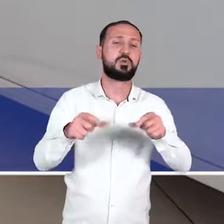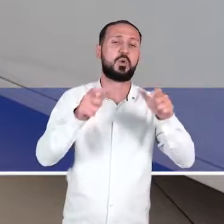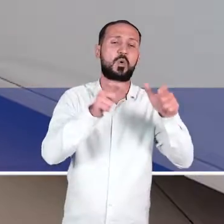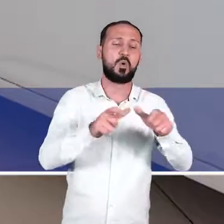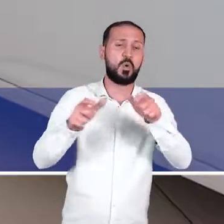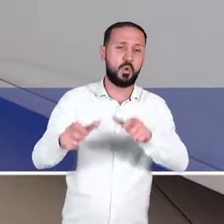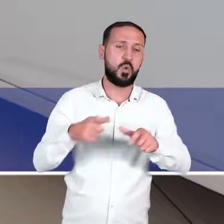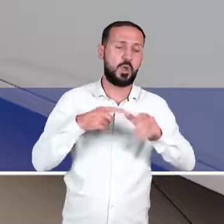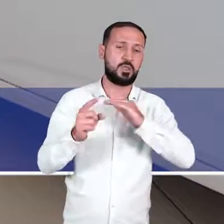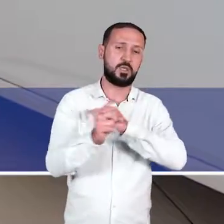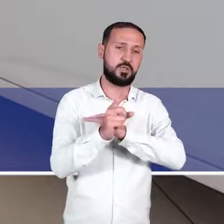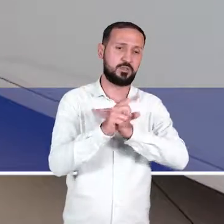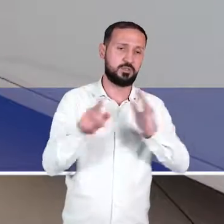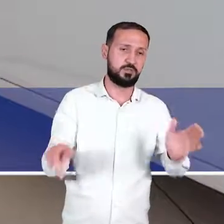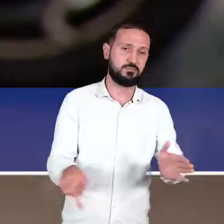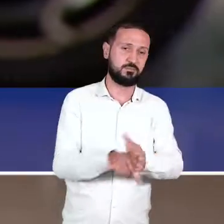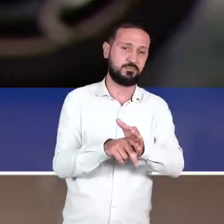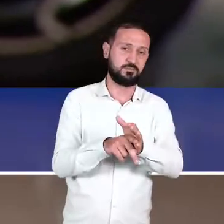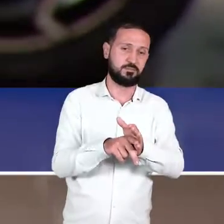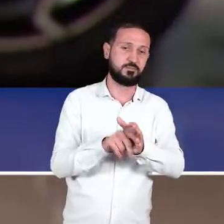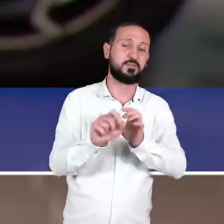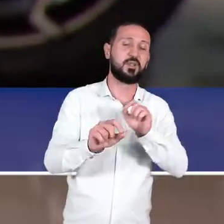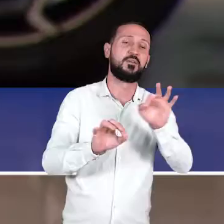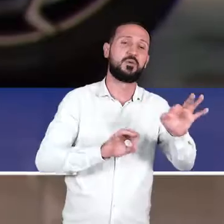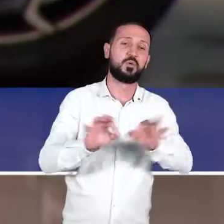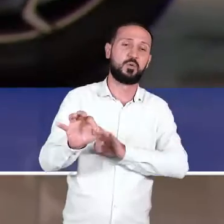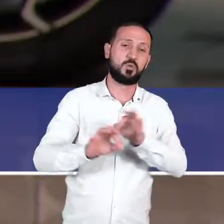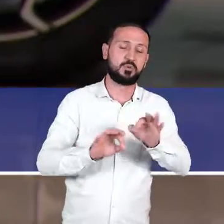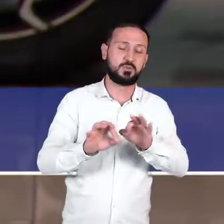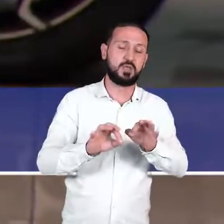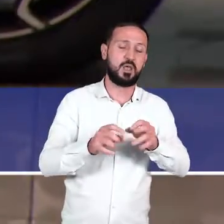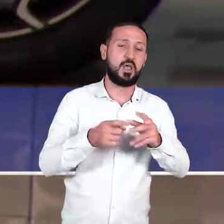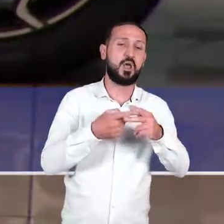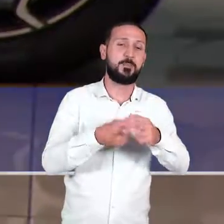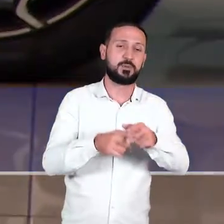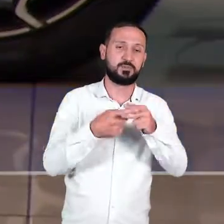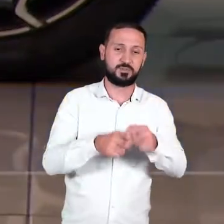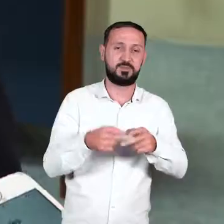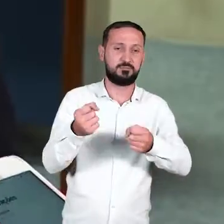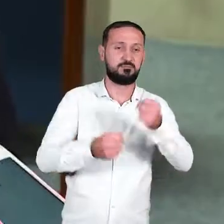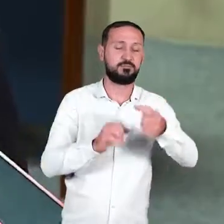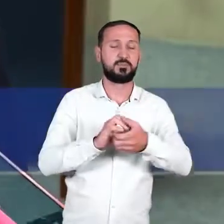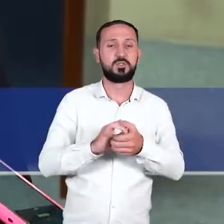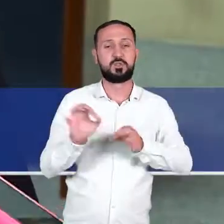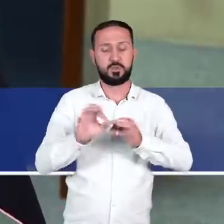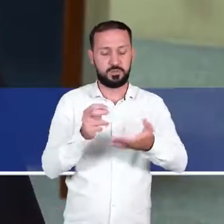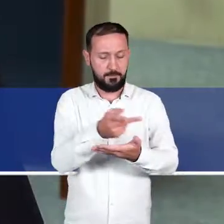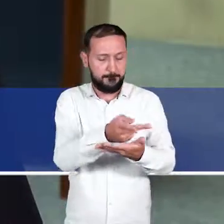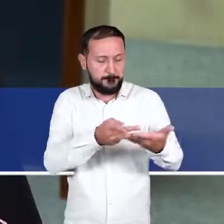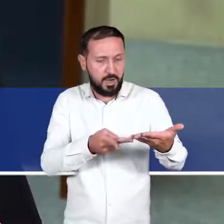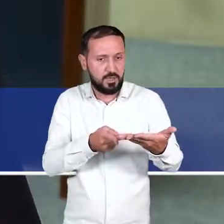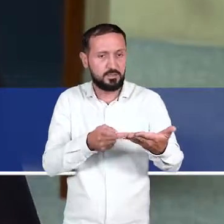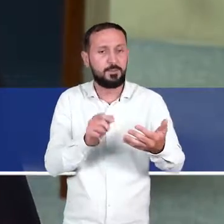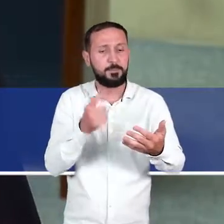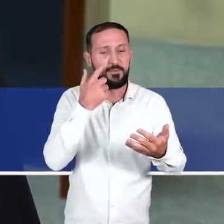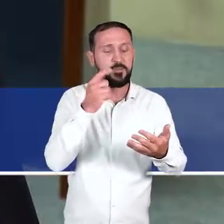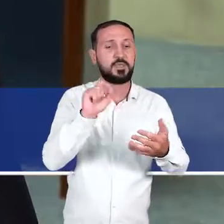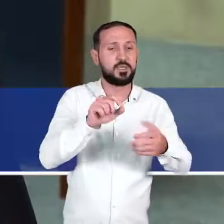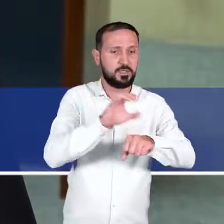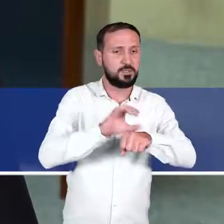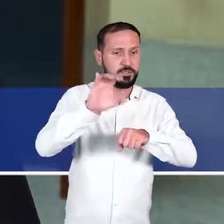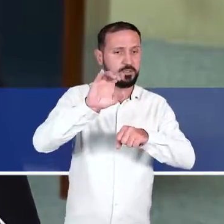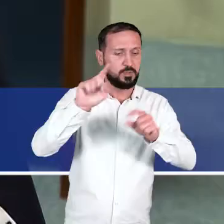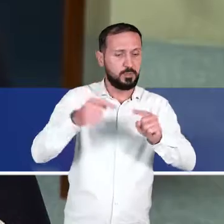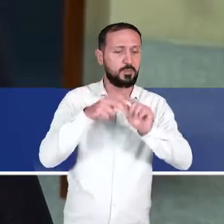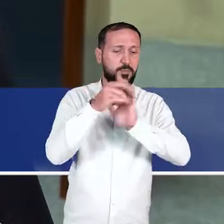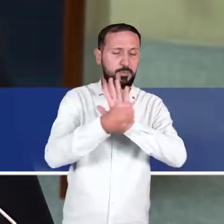de oficinas ao consumidor na hora de realizar a manutenção do veículo. Estamos emitindo um parecer pela